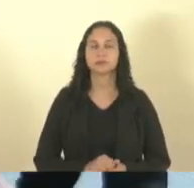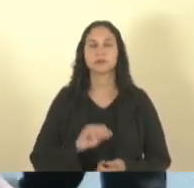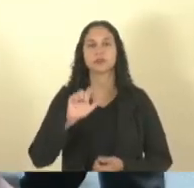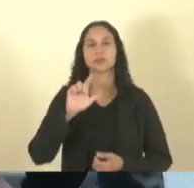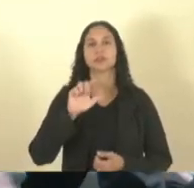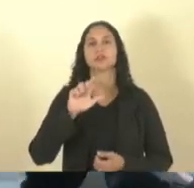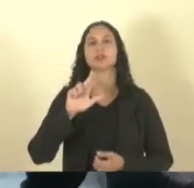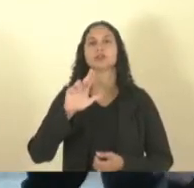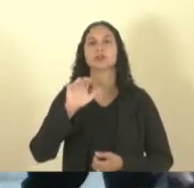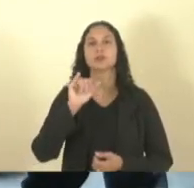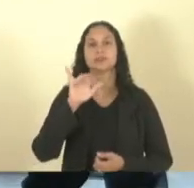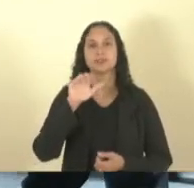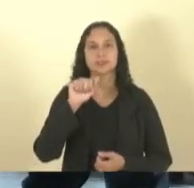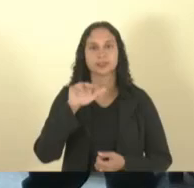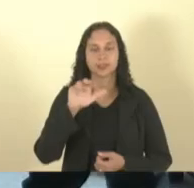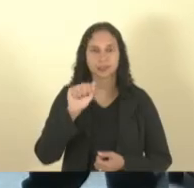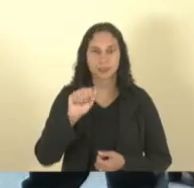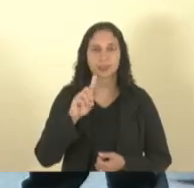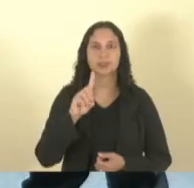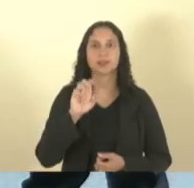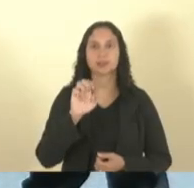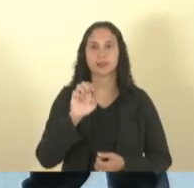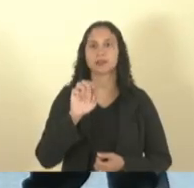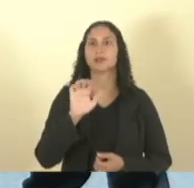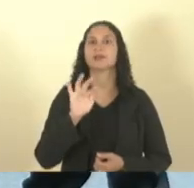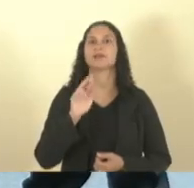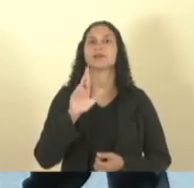Luciana de França Pestana.